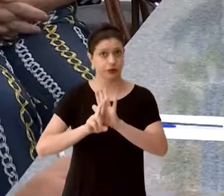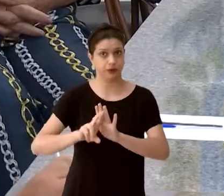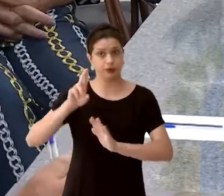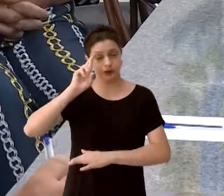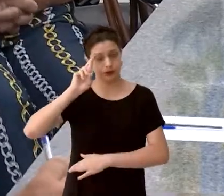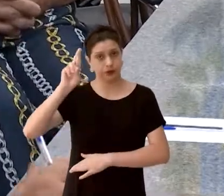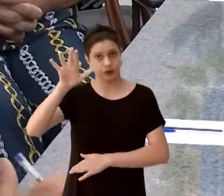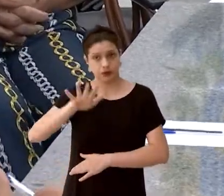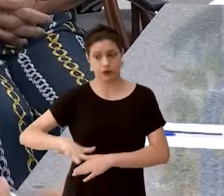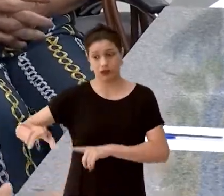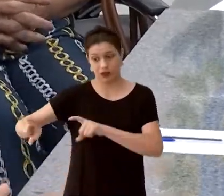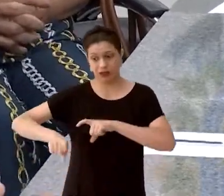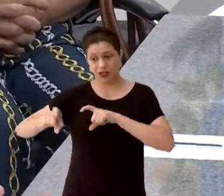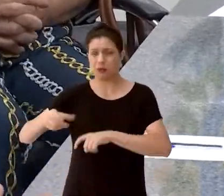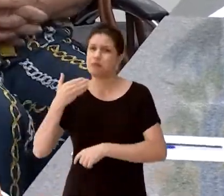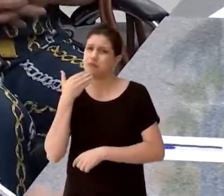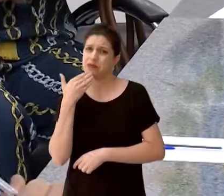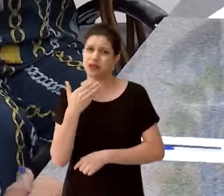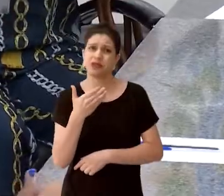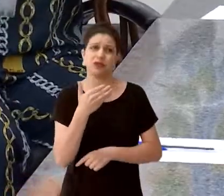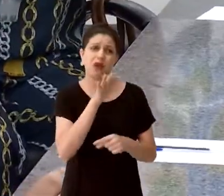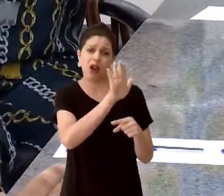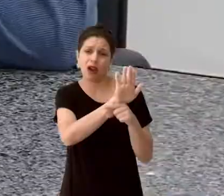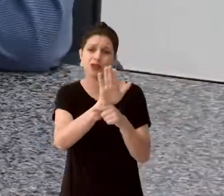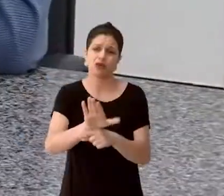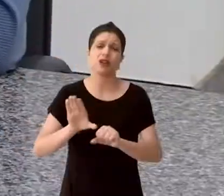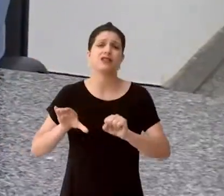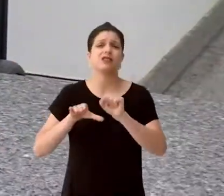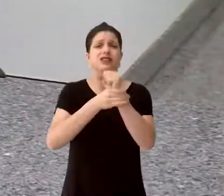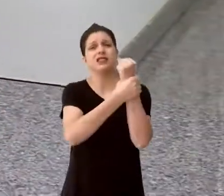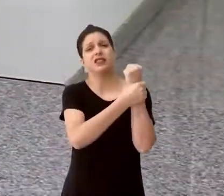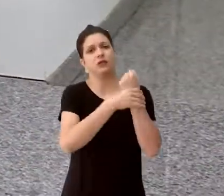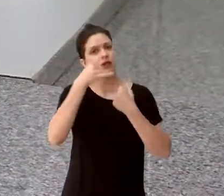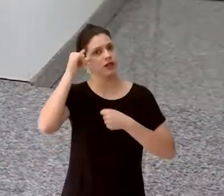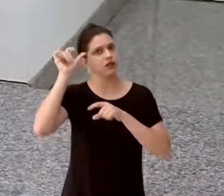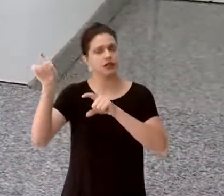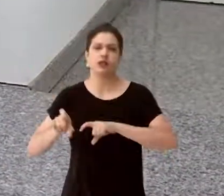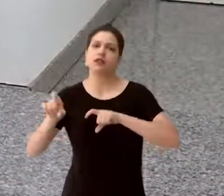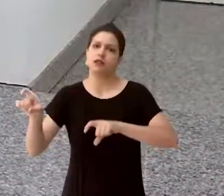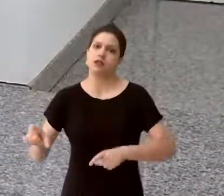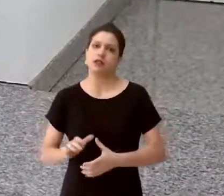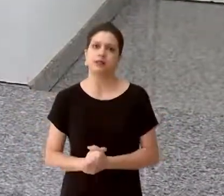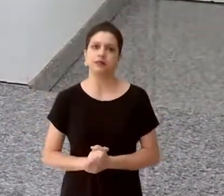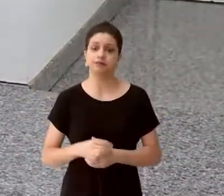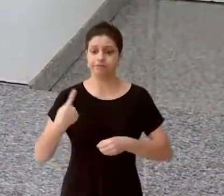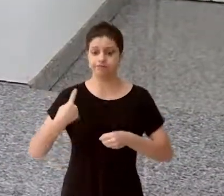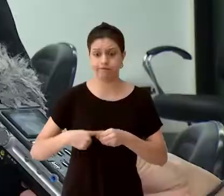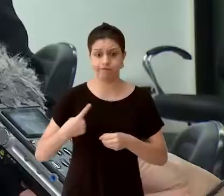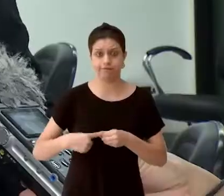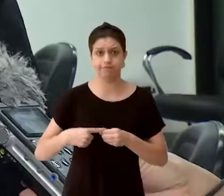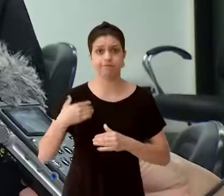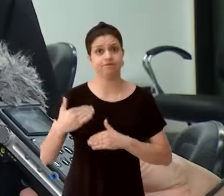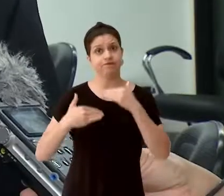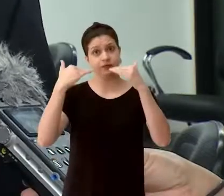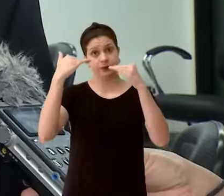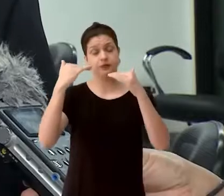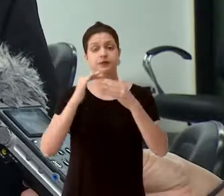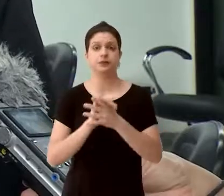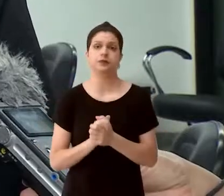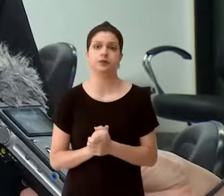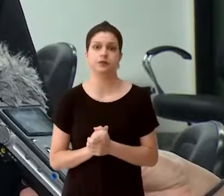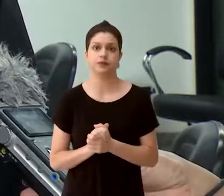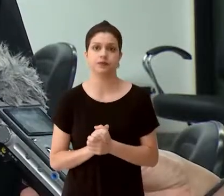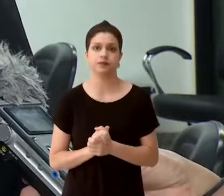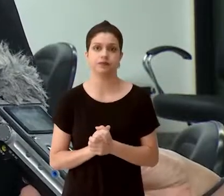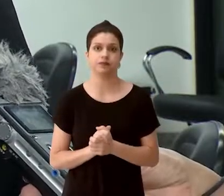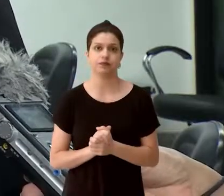Políticos e representantes do setor rural buscaram suporte da Casa de Leis para reforço da segurança no campo. Deixar fomentar um